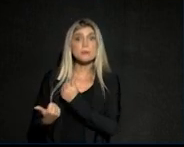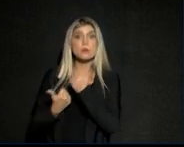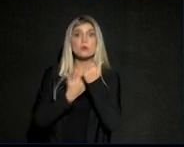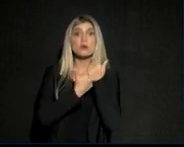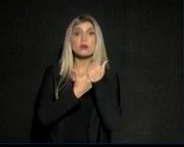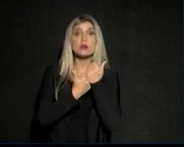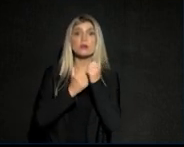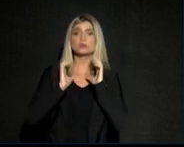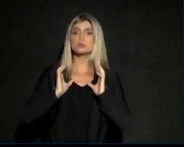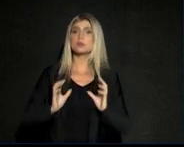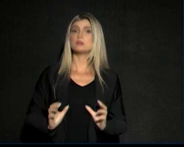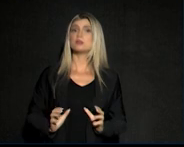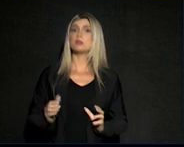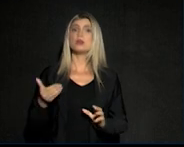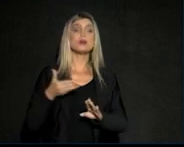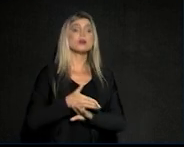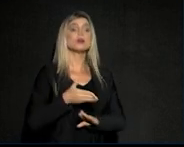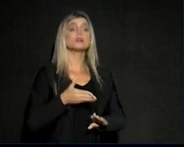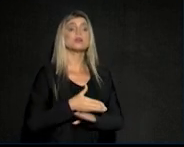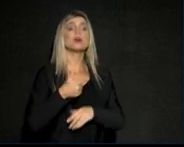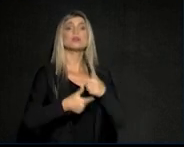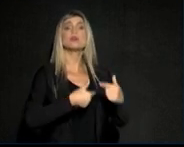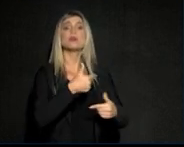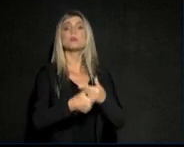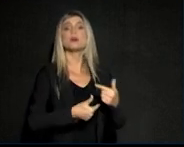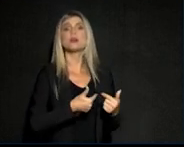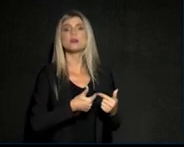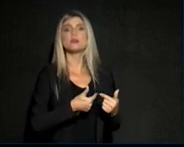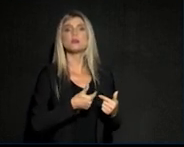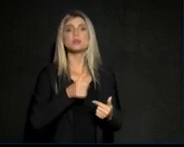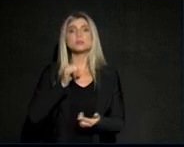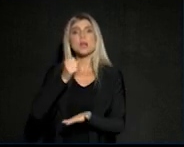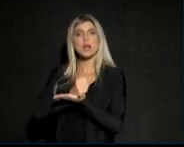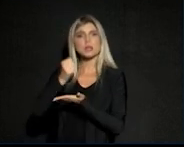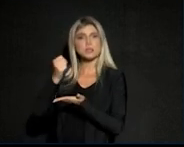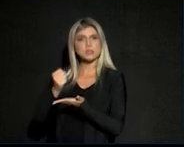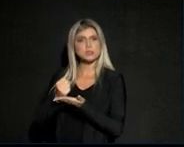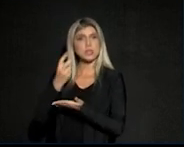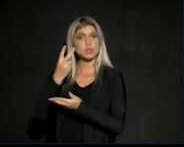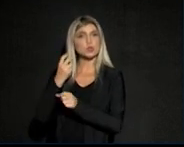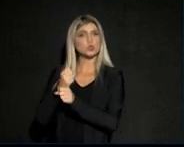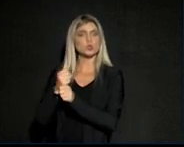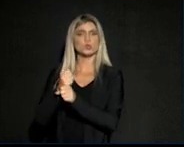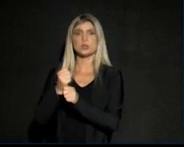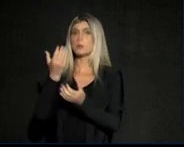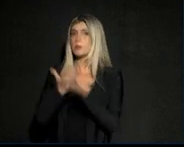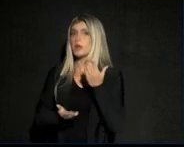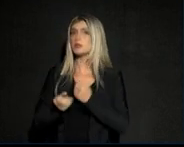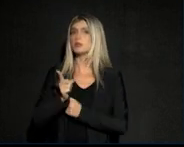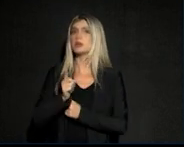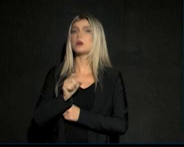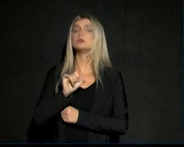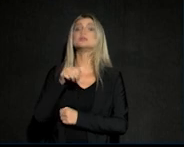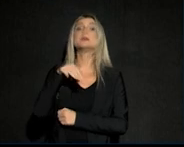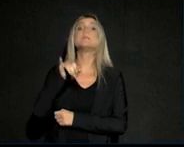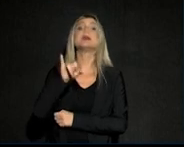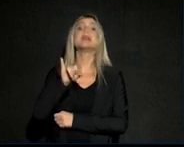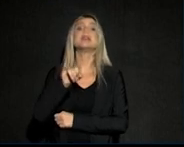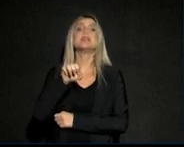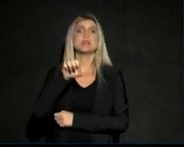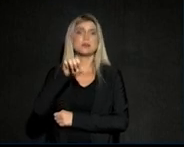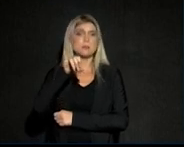como que faz isso se o cara tiver carteira assinada por dois anos ele não perde o auxílio E se ele for men micro